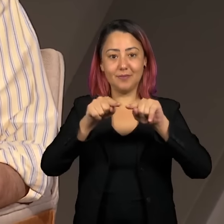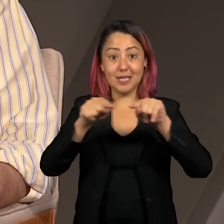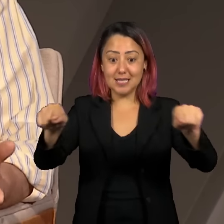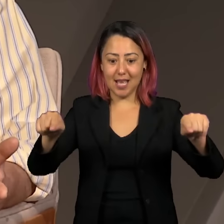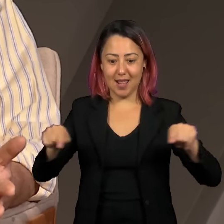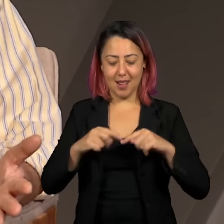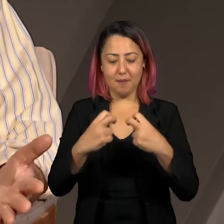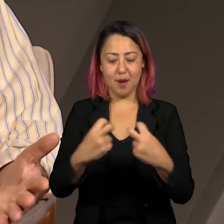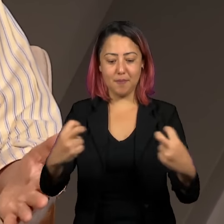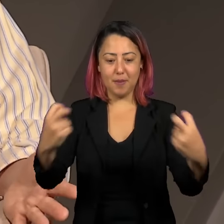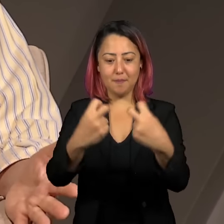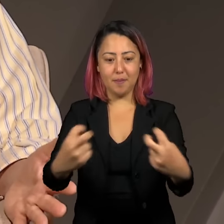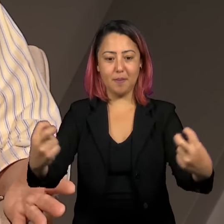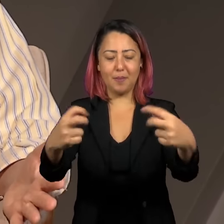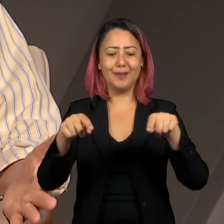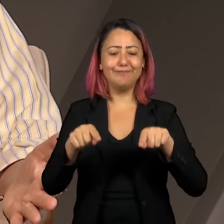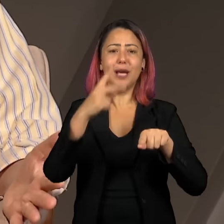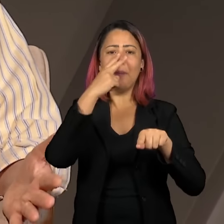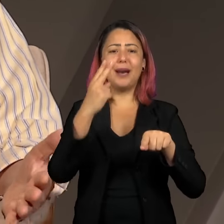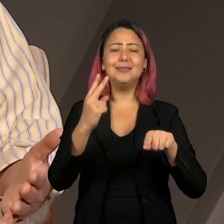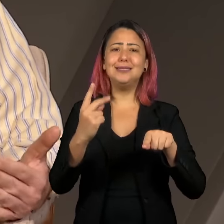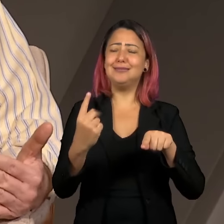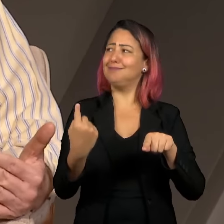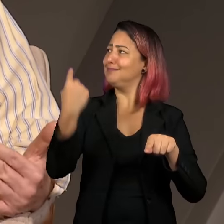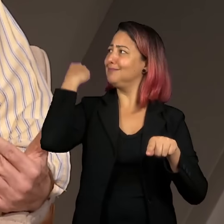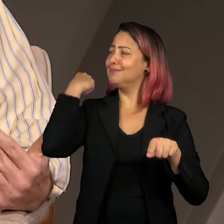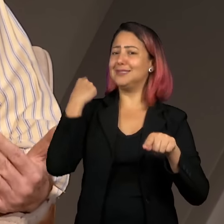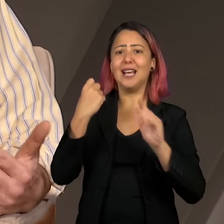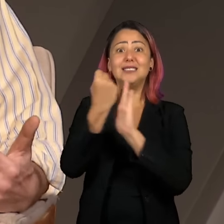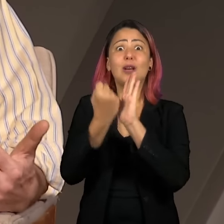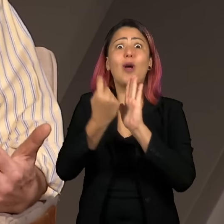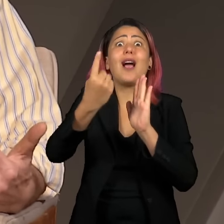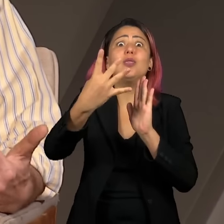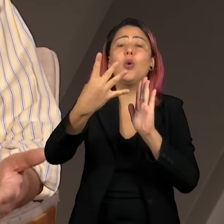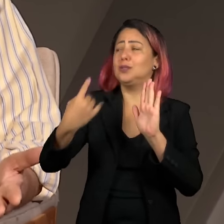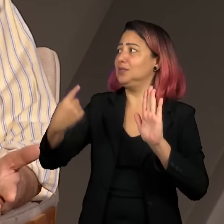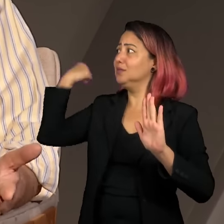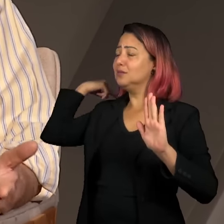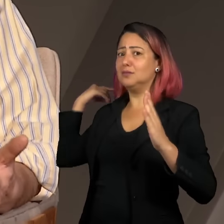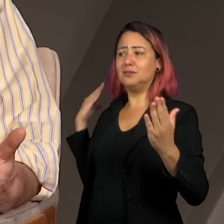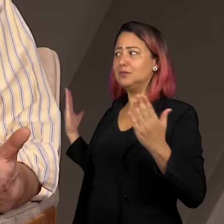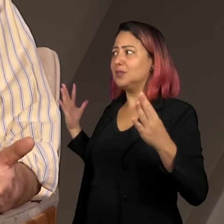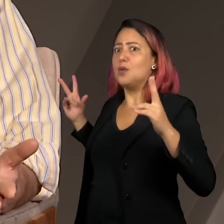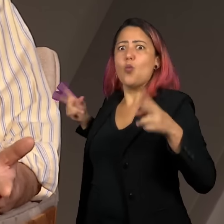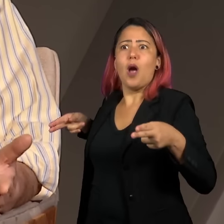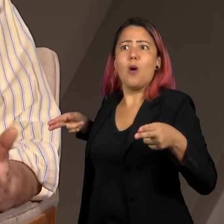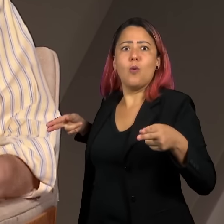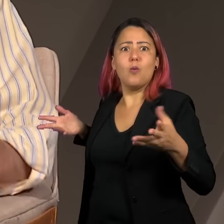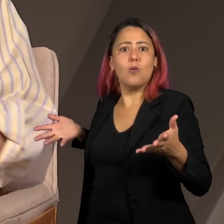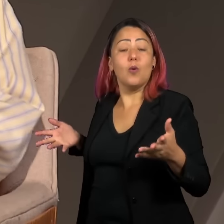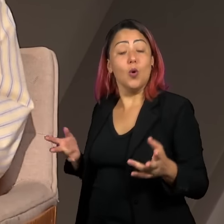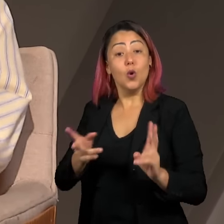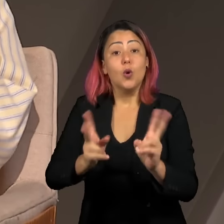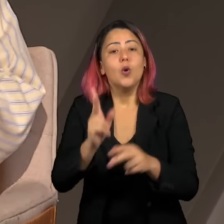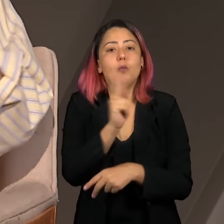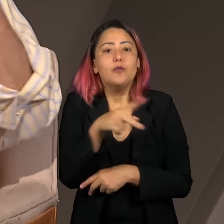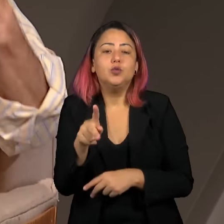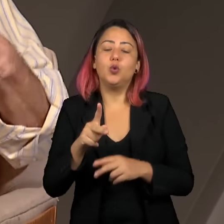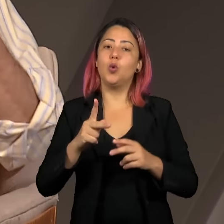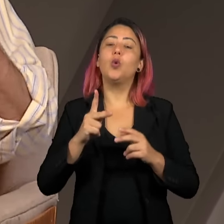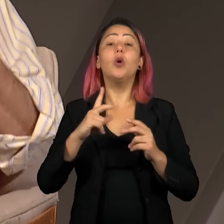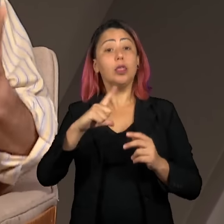ainda continua no século X porque esse professor que não é neófito em tecnologia né que tem